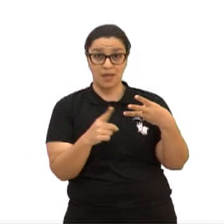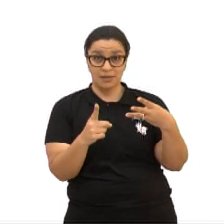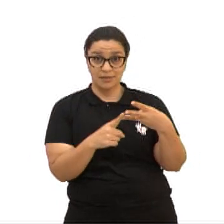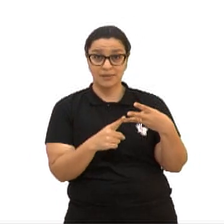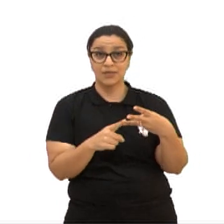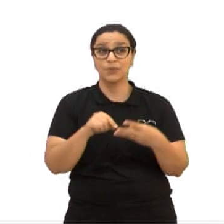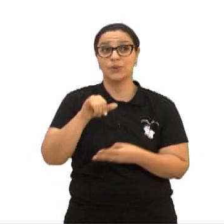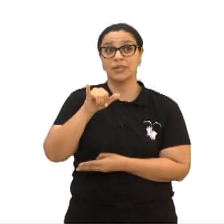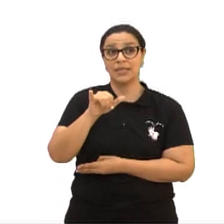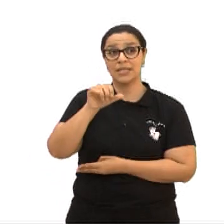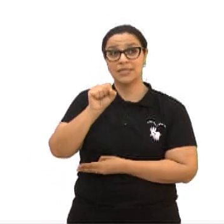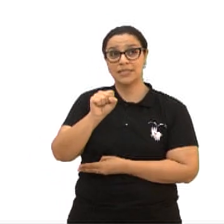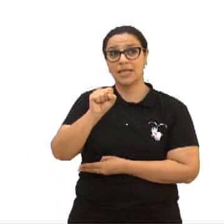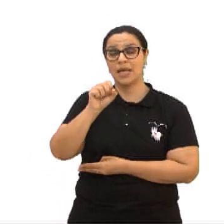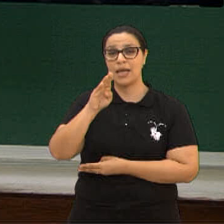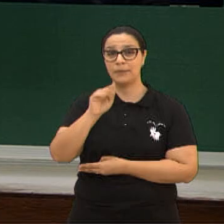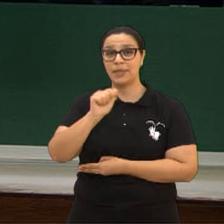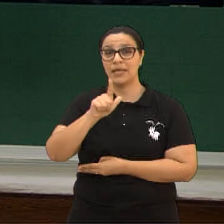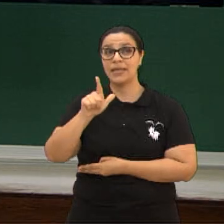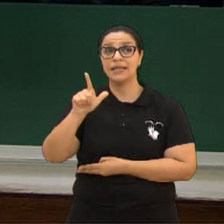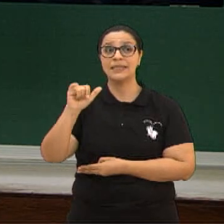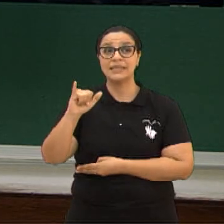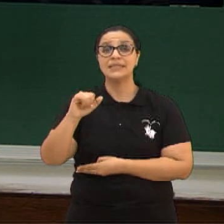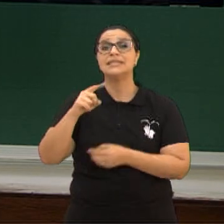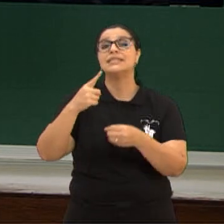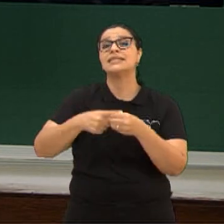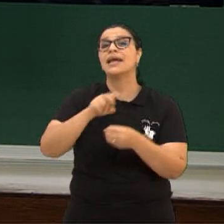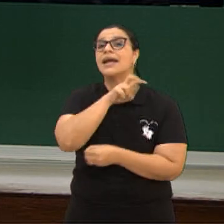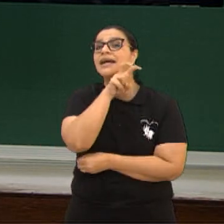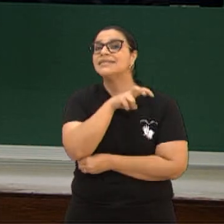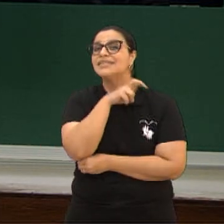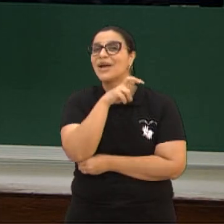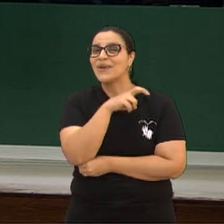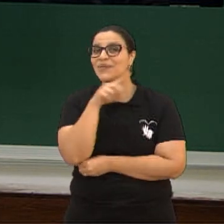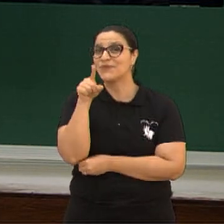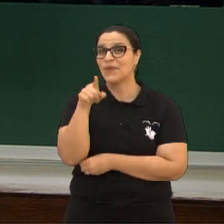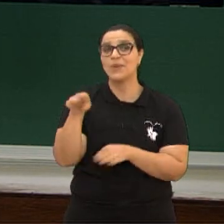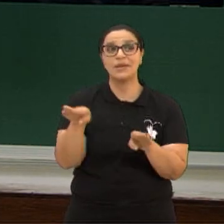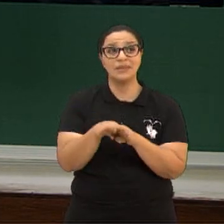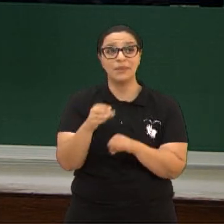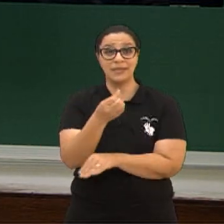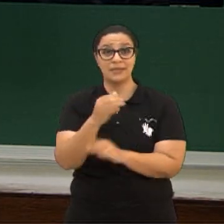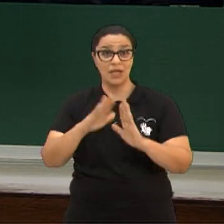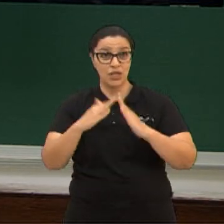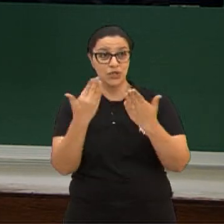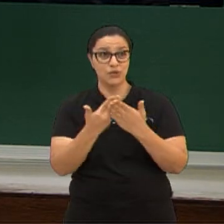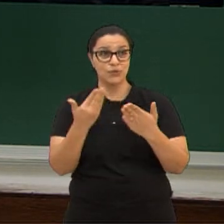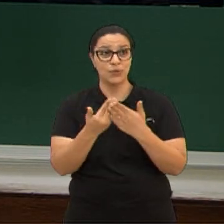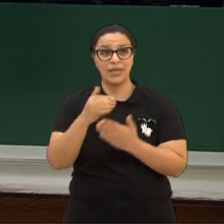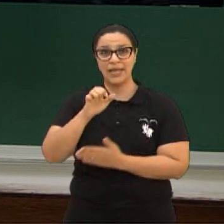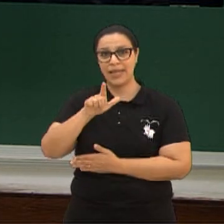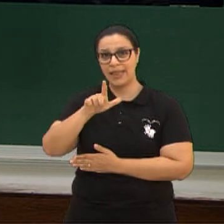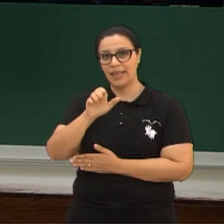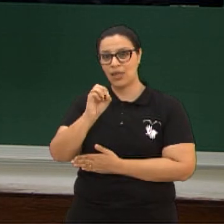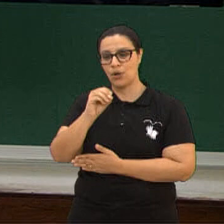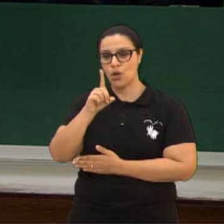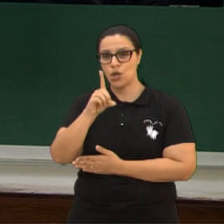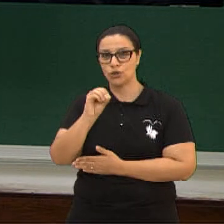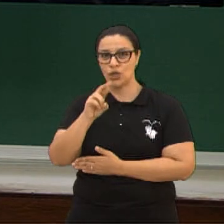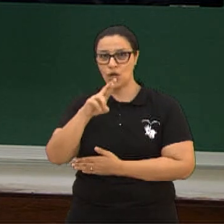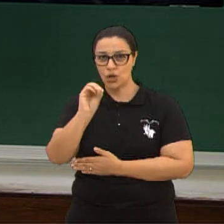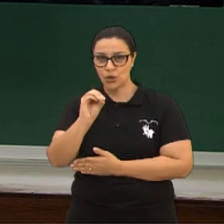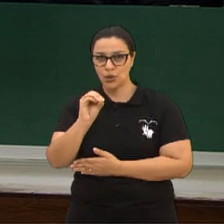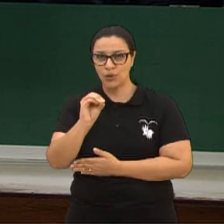a Isabelle é lá de Cascavel. E ela é do colégio Eleodoro